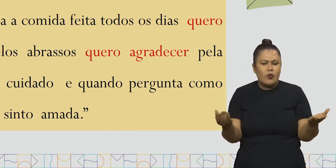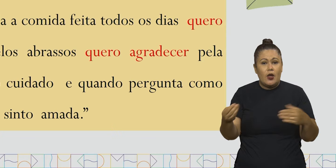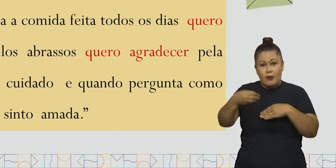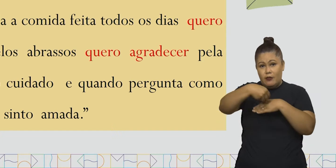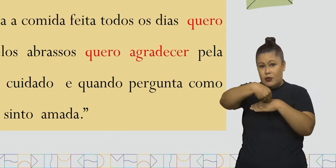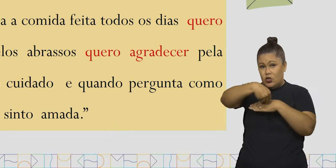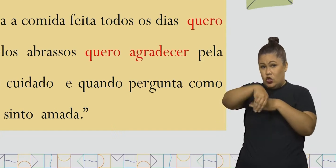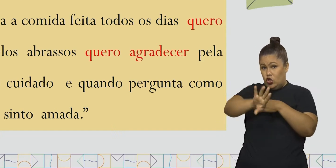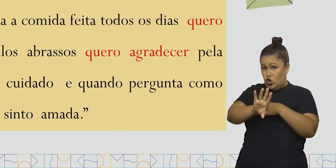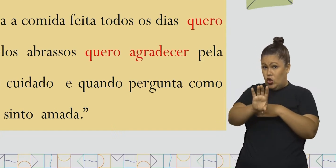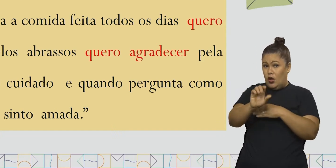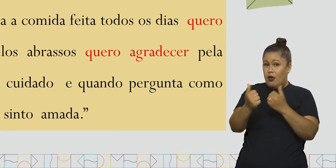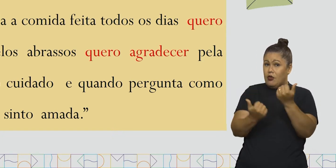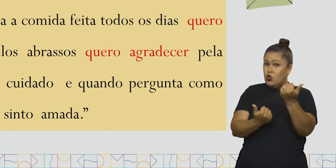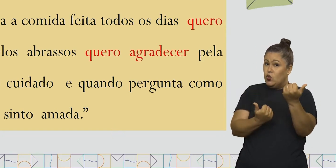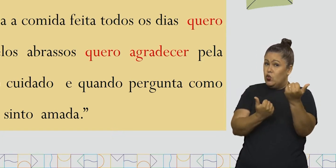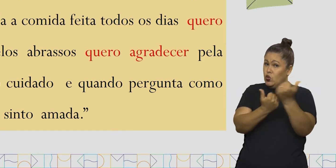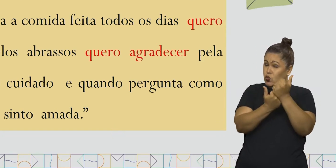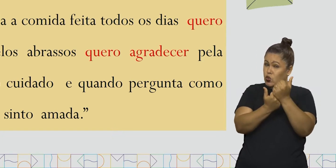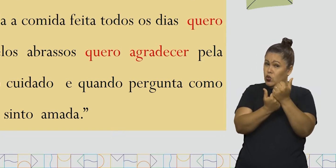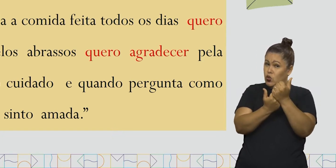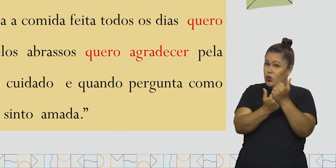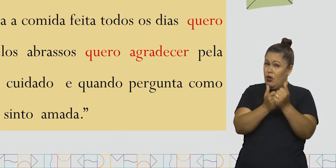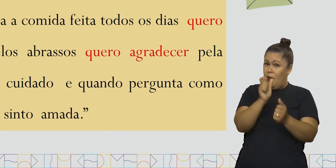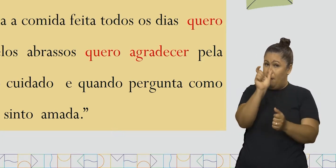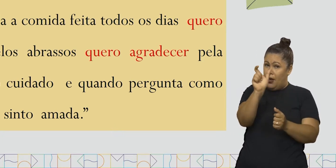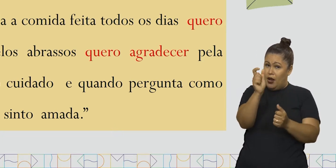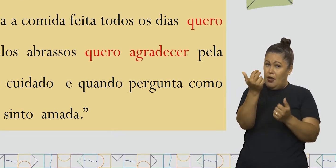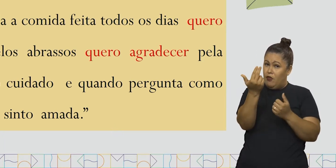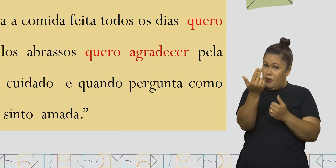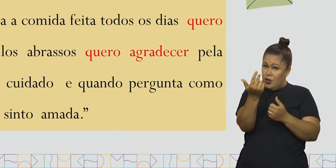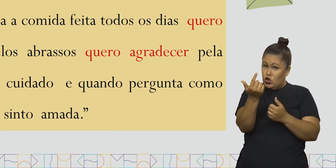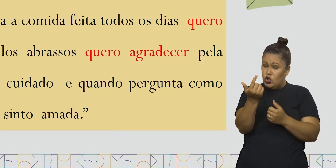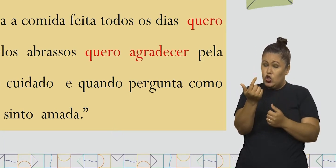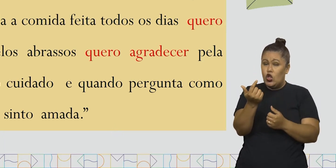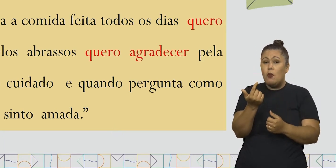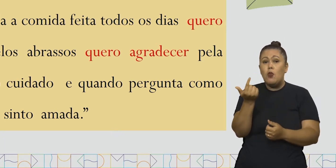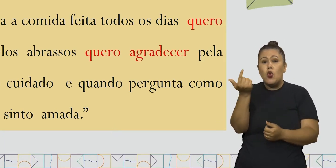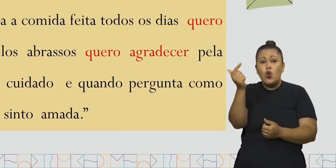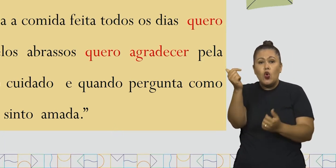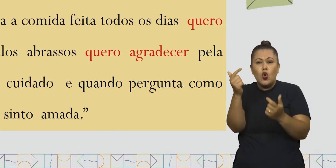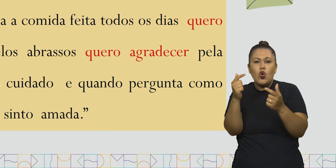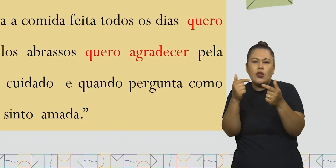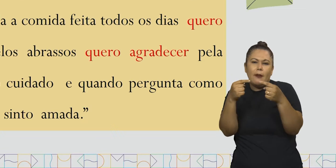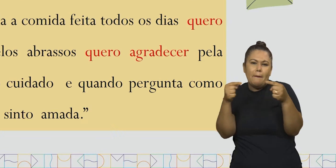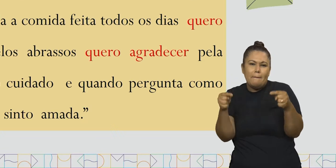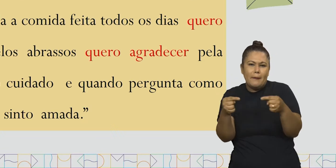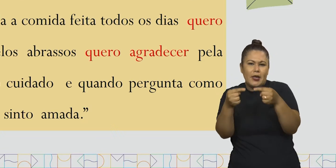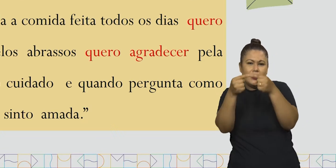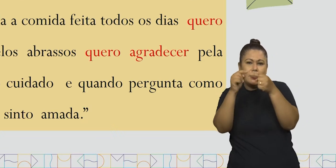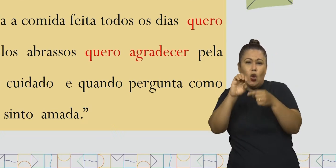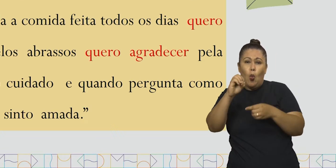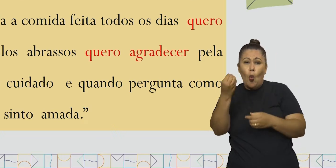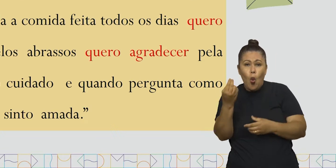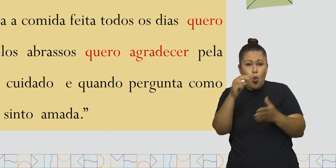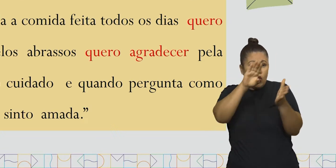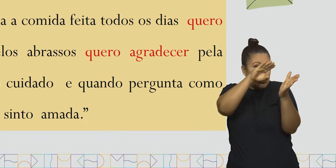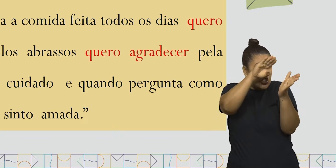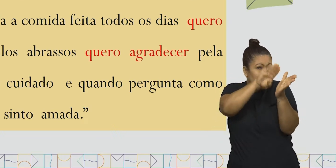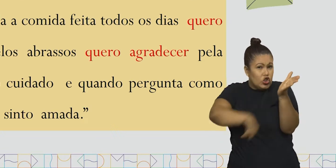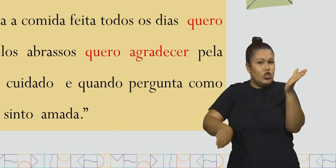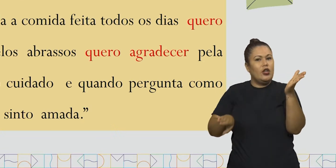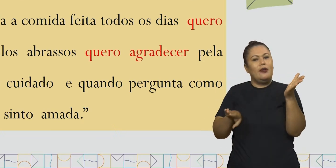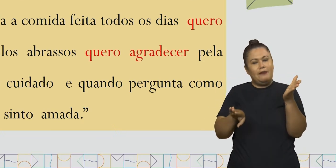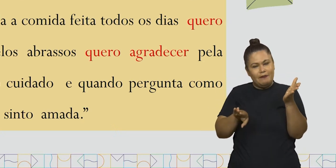A dica é substituir a palavra repetida por outra ou eliminá-la, ou seja, retirar